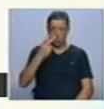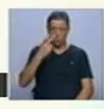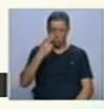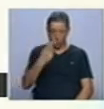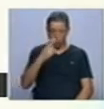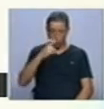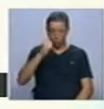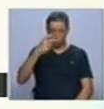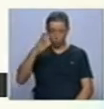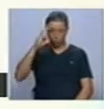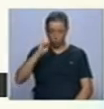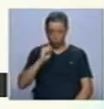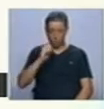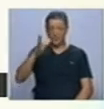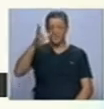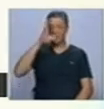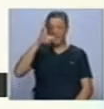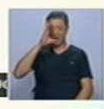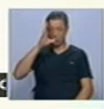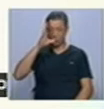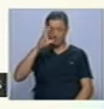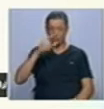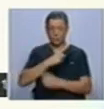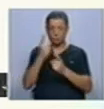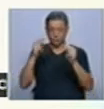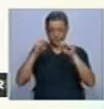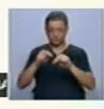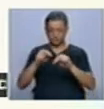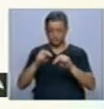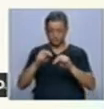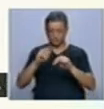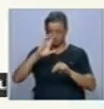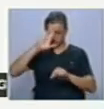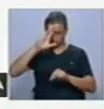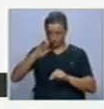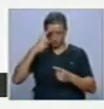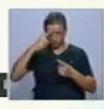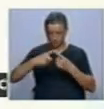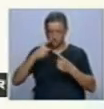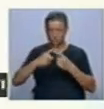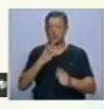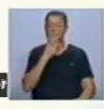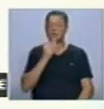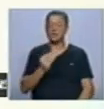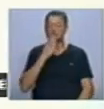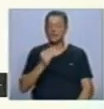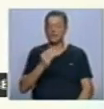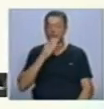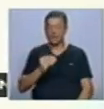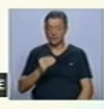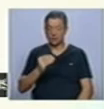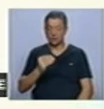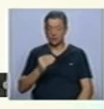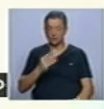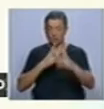são tardígrados. E porquê é que ele aparece aqui? Porque nós sabemos agora que a missão israelita que autenticamente se esborrachou na